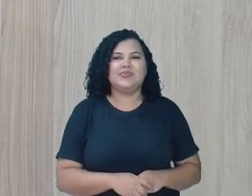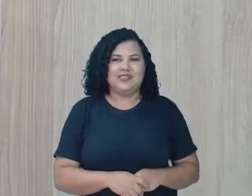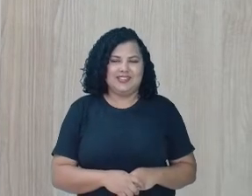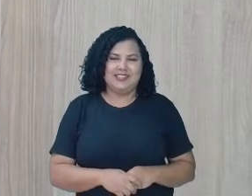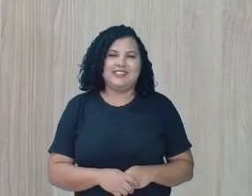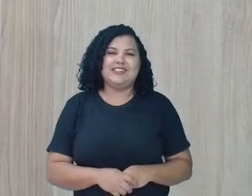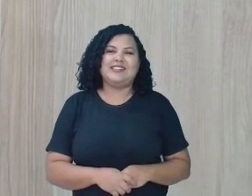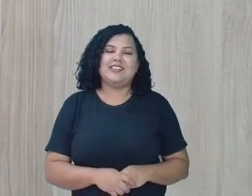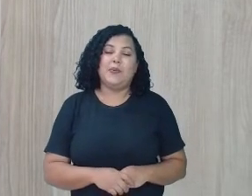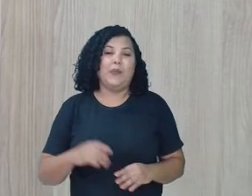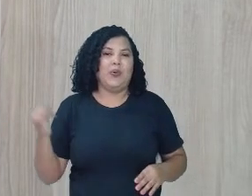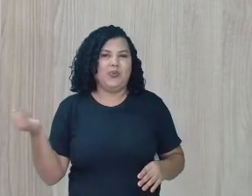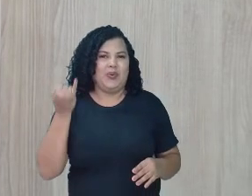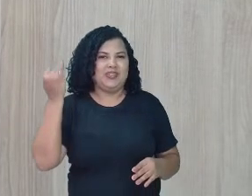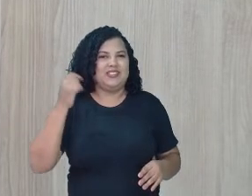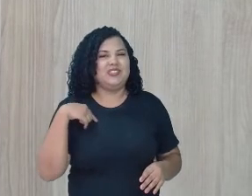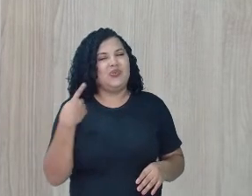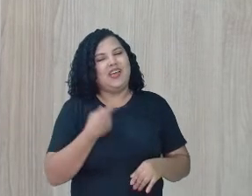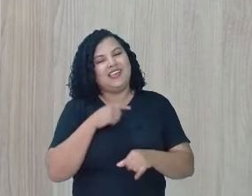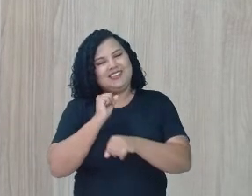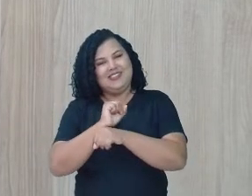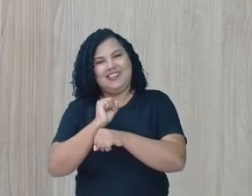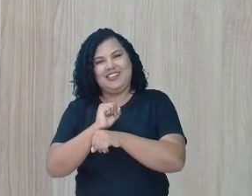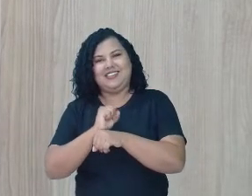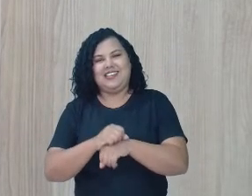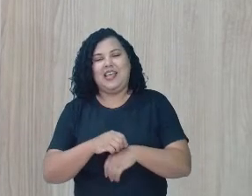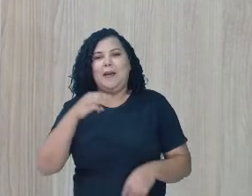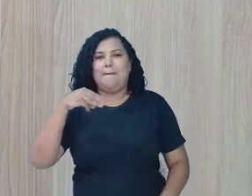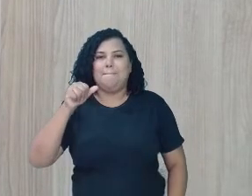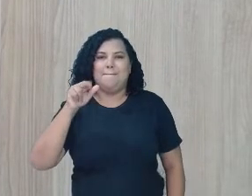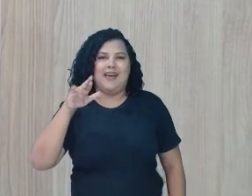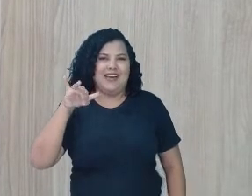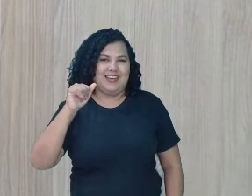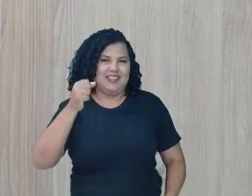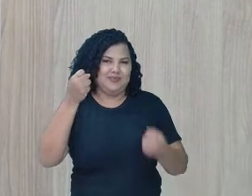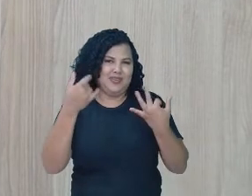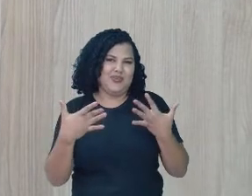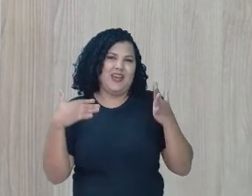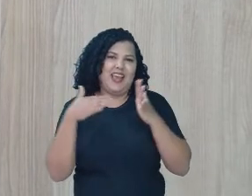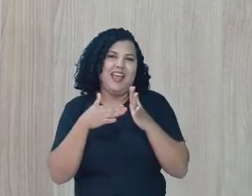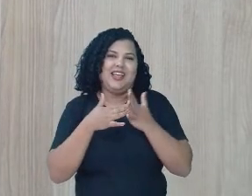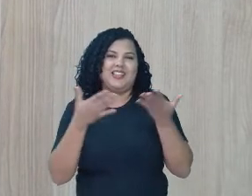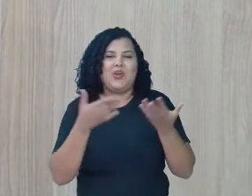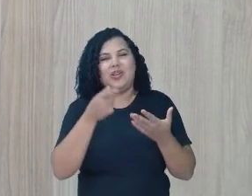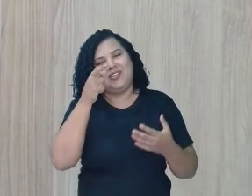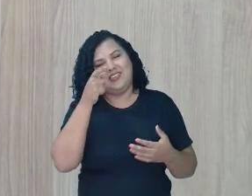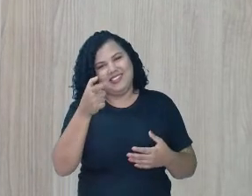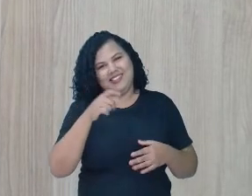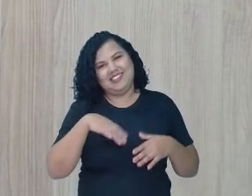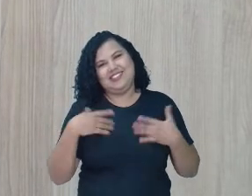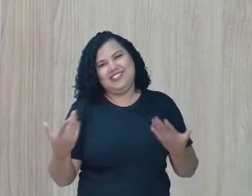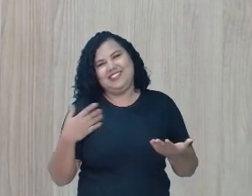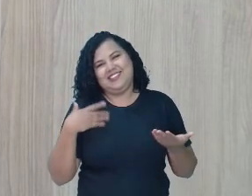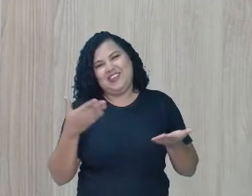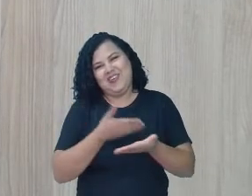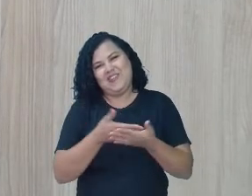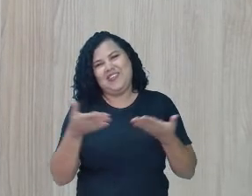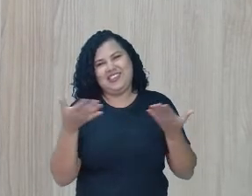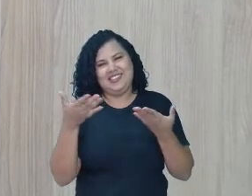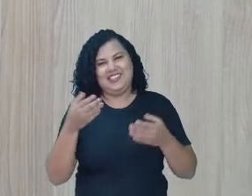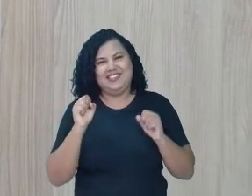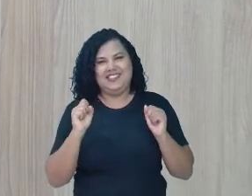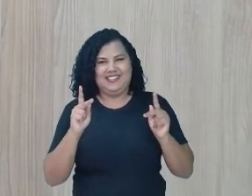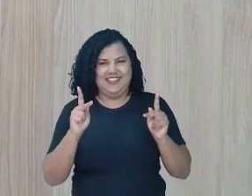bem válidas e estou aqui aguardando. Aí Maria disse, sem dúvida, até agora, professora. Então, começaram aqui.